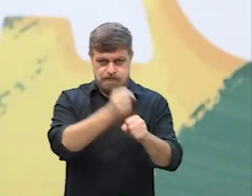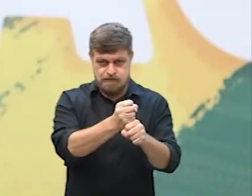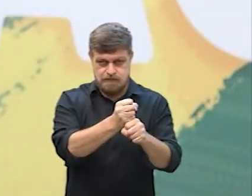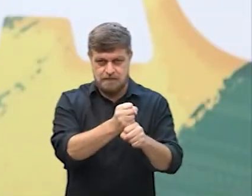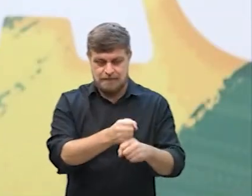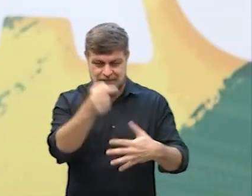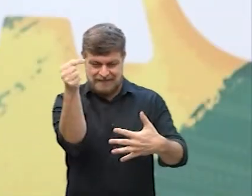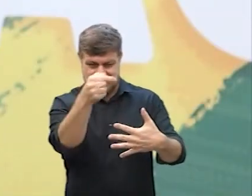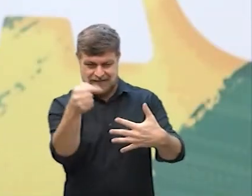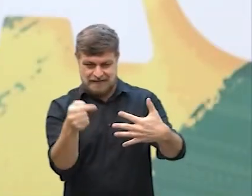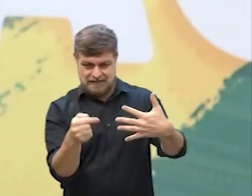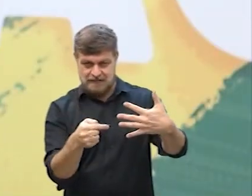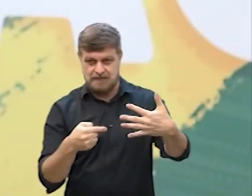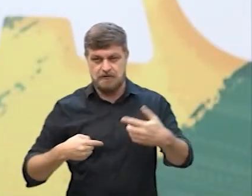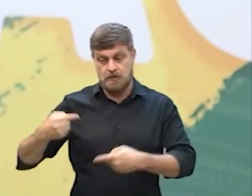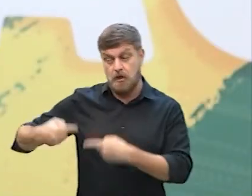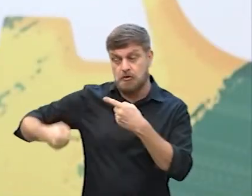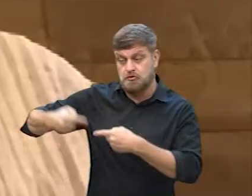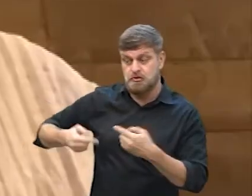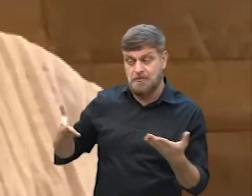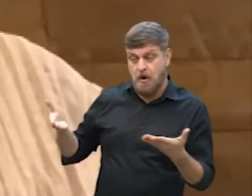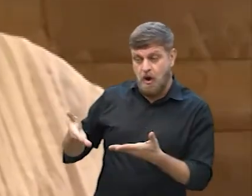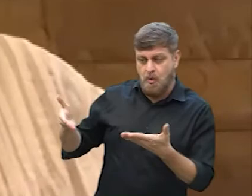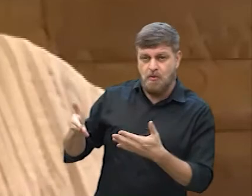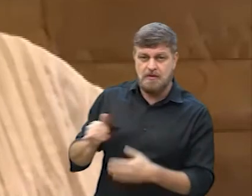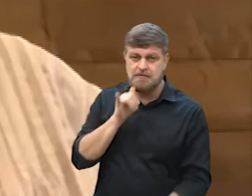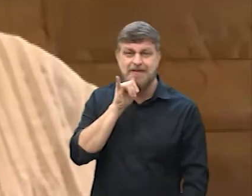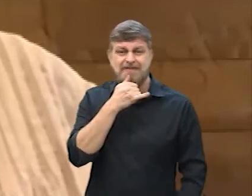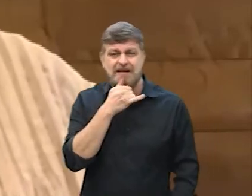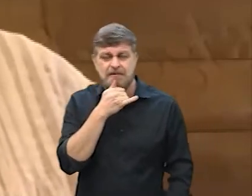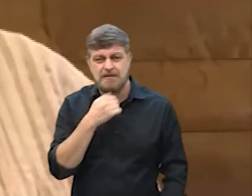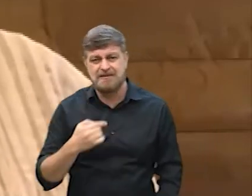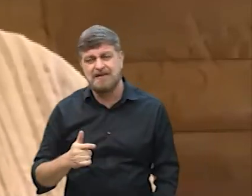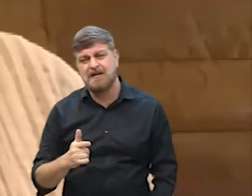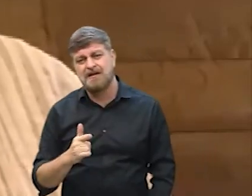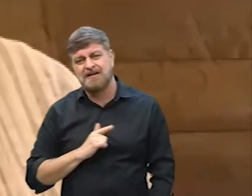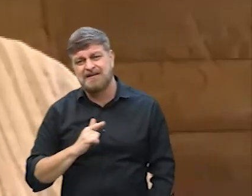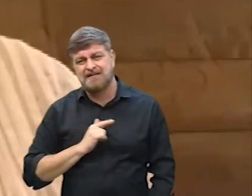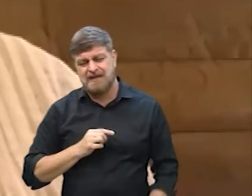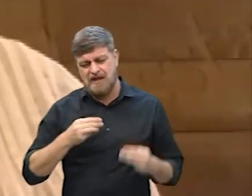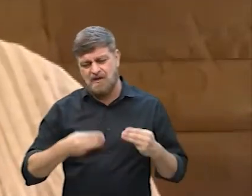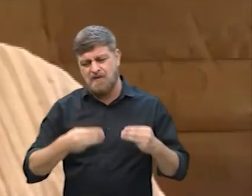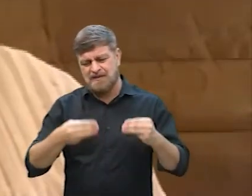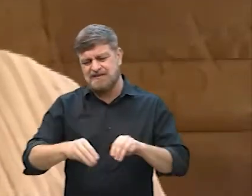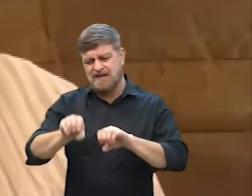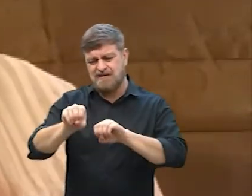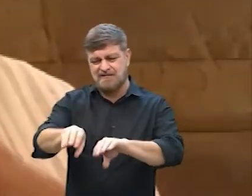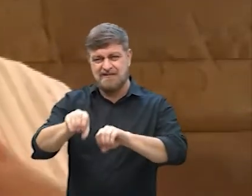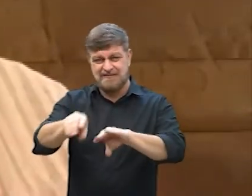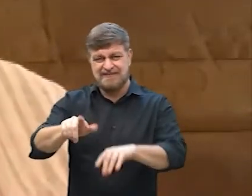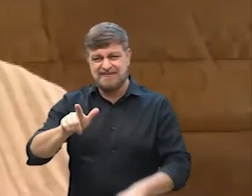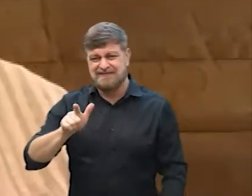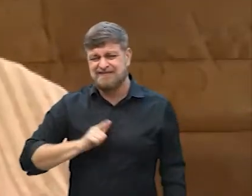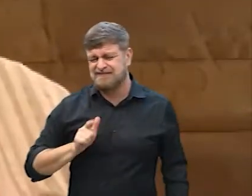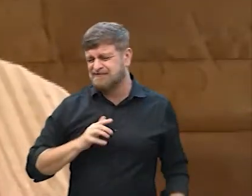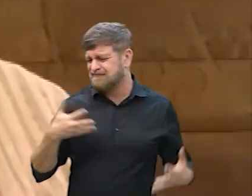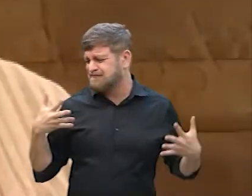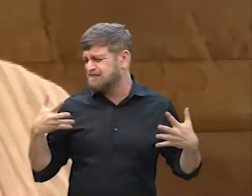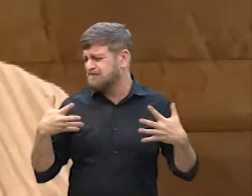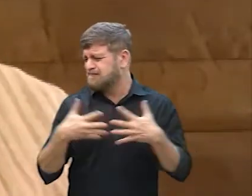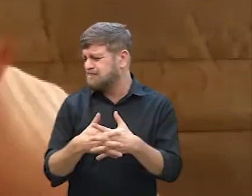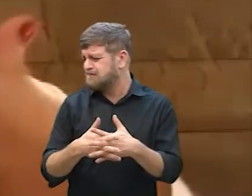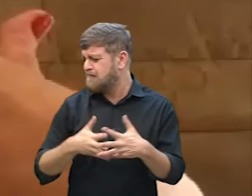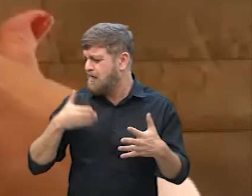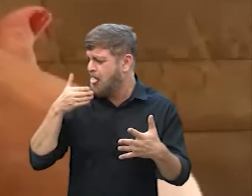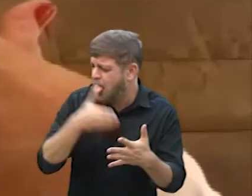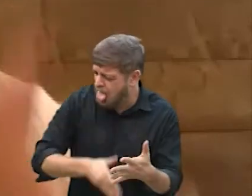nessas questões que nós estamos levantando. E hoje, infelizmente, nós temos um ministério que se debate todo o